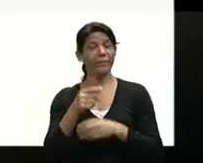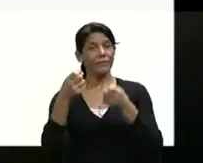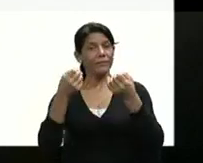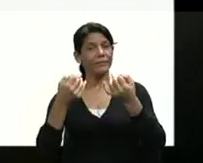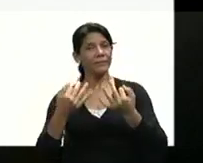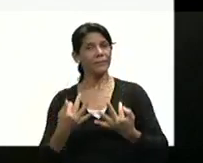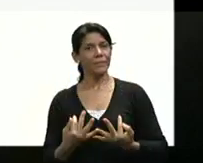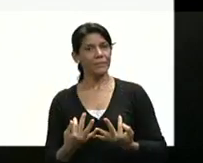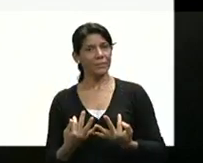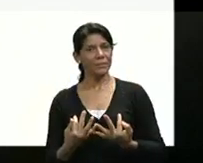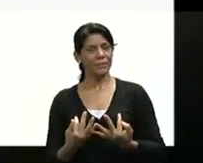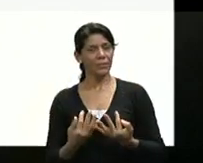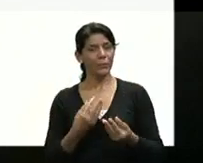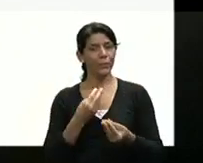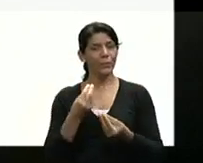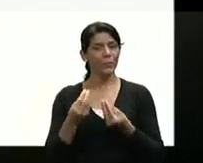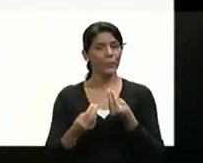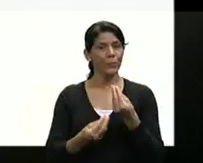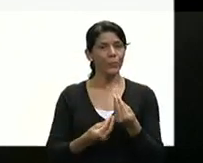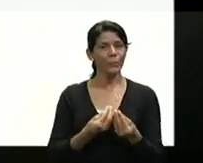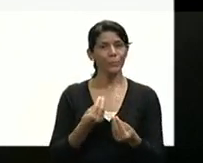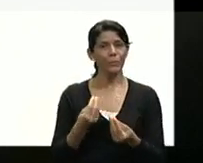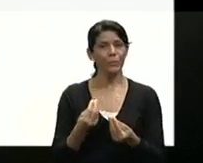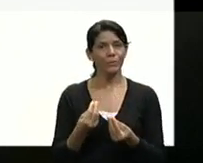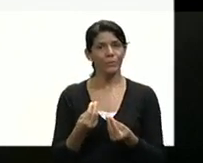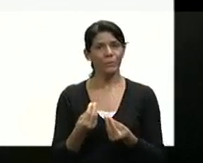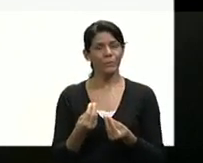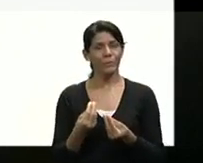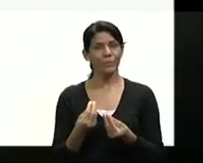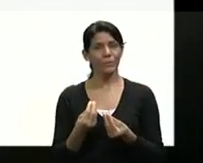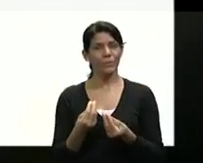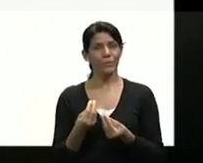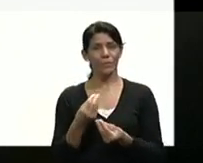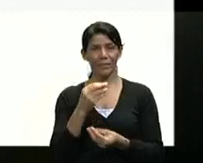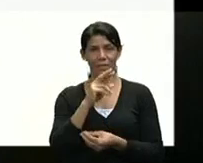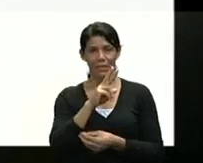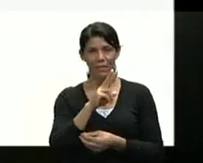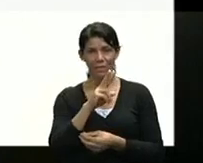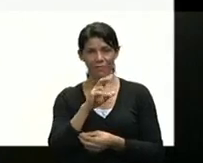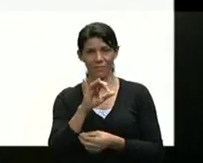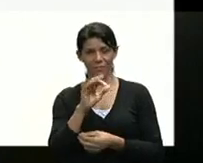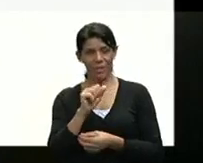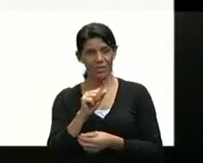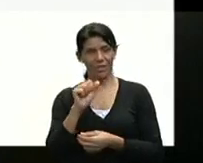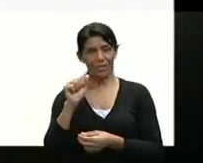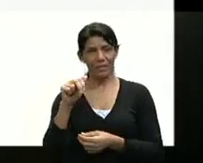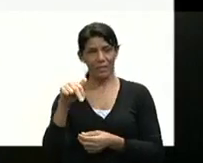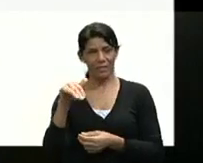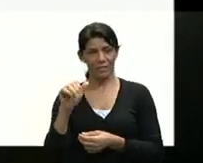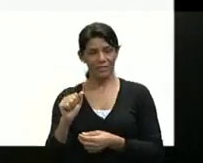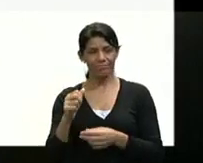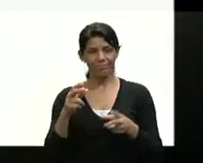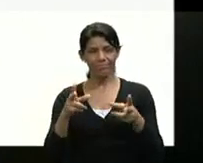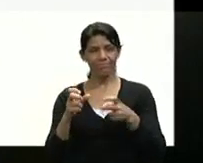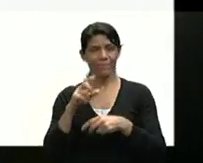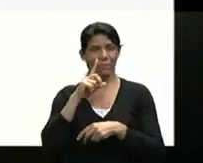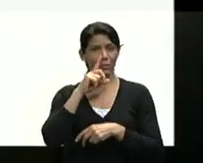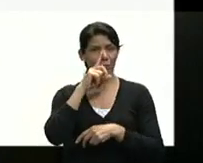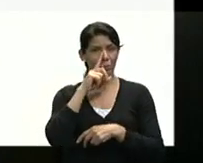trata com o que a Vera e o Agnes observaram, né, do risco e